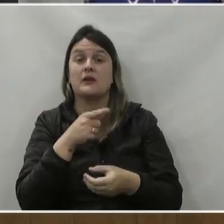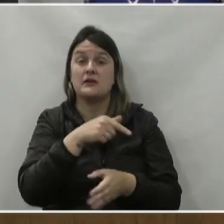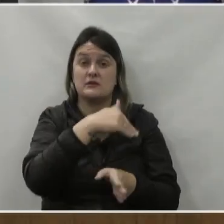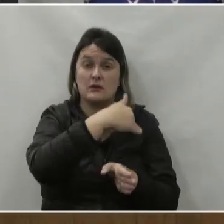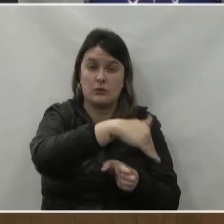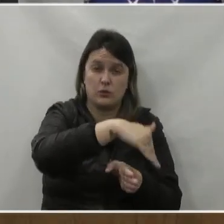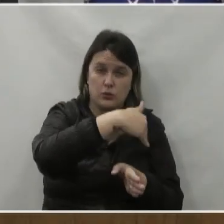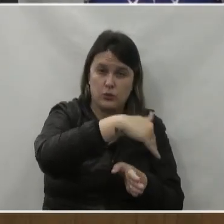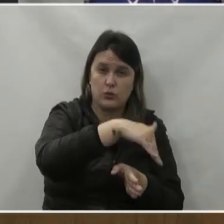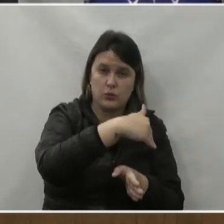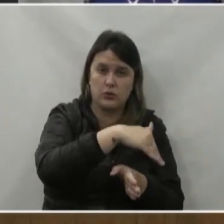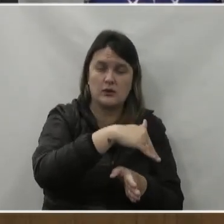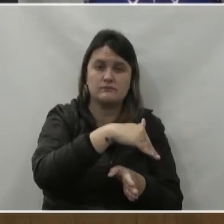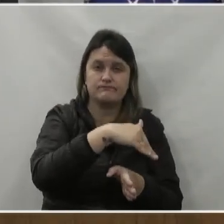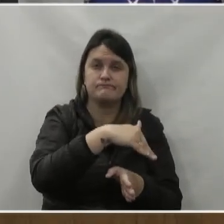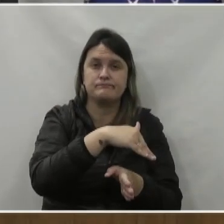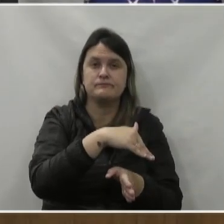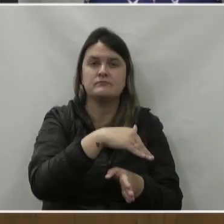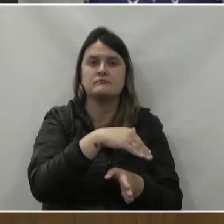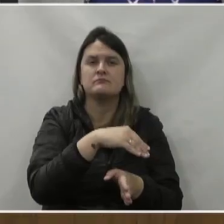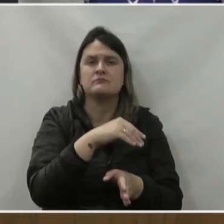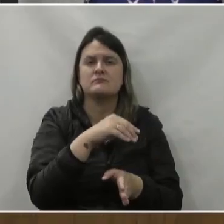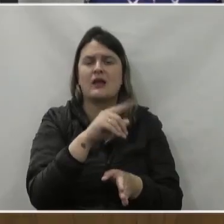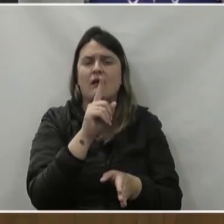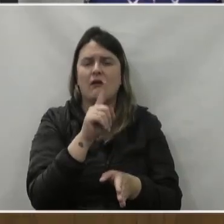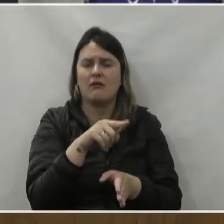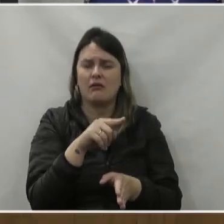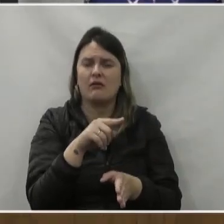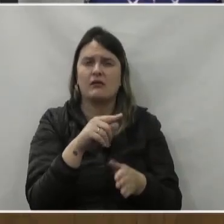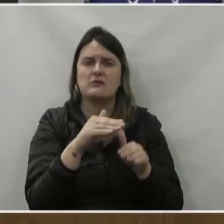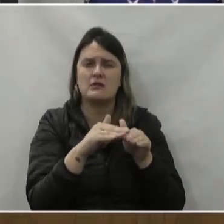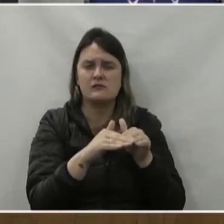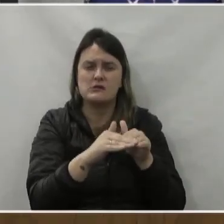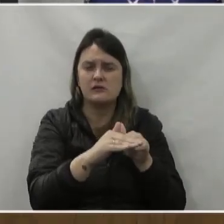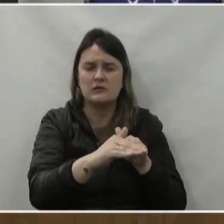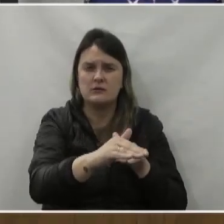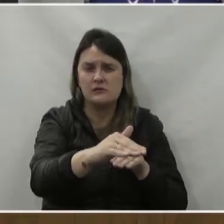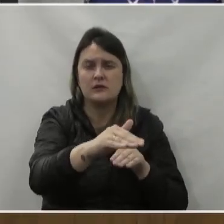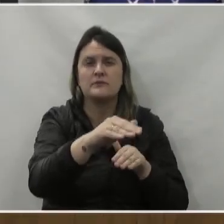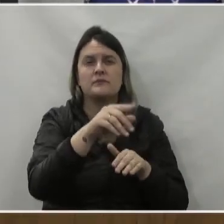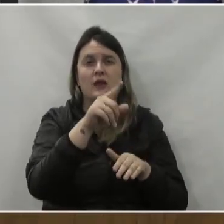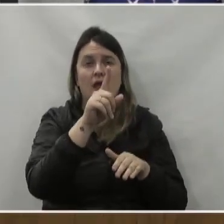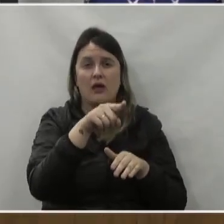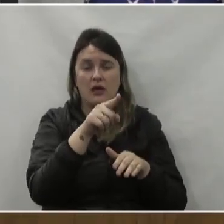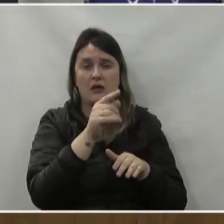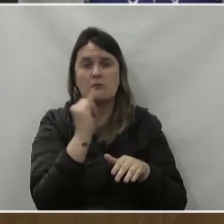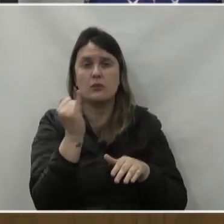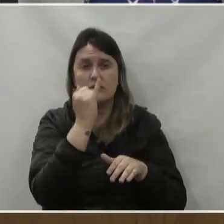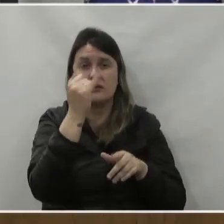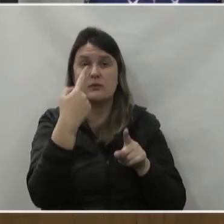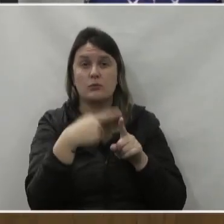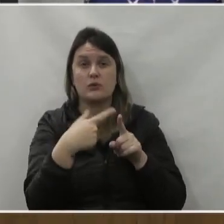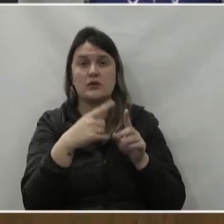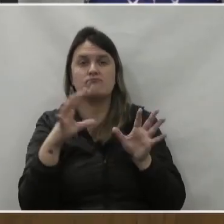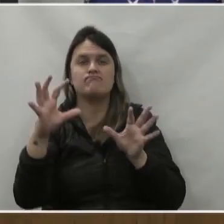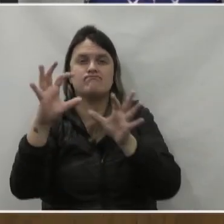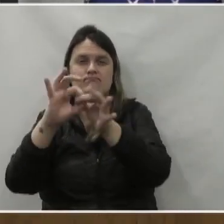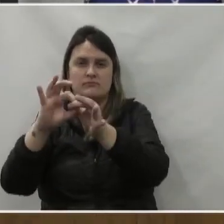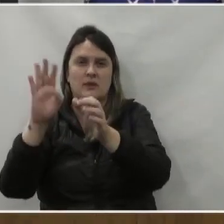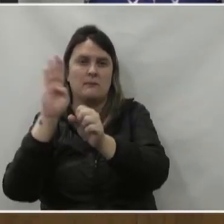Alfredo Stahlschmidt tem se tornado um importante eixo de ligação entre diferentes pontos do